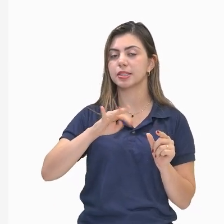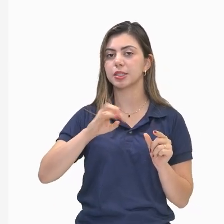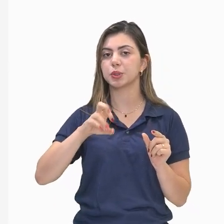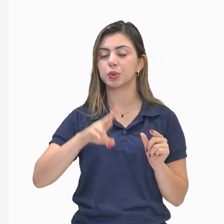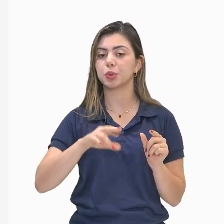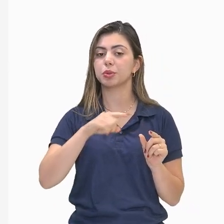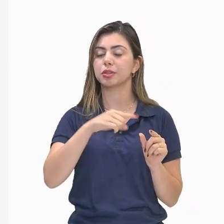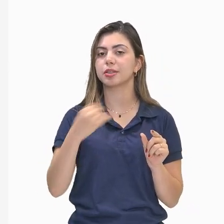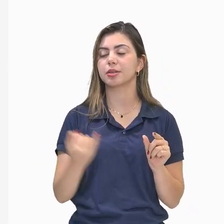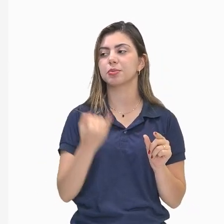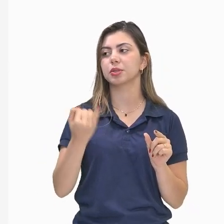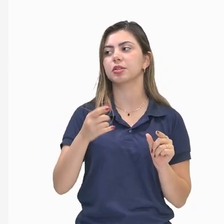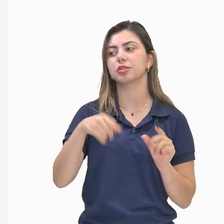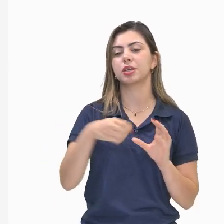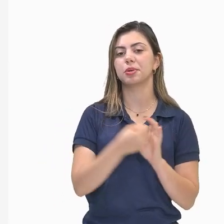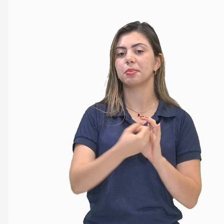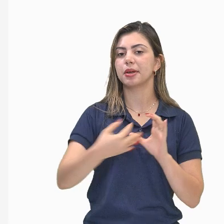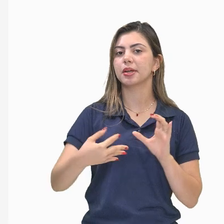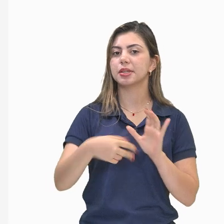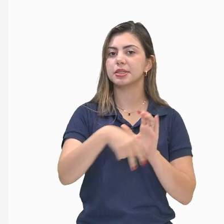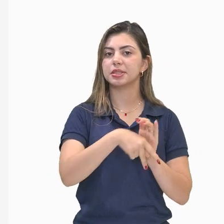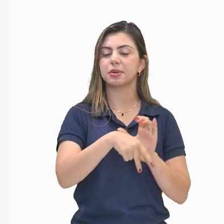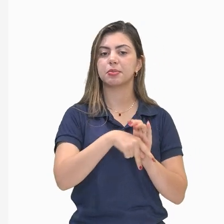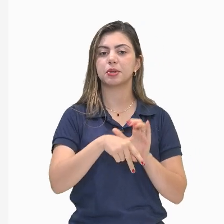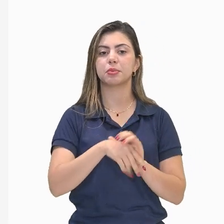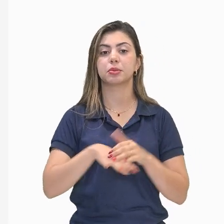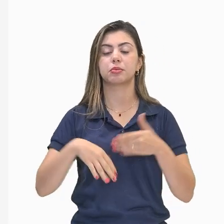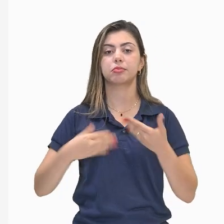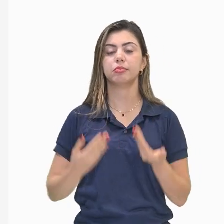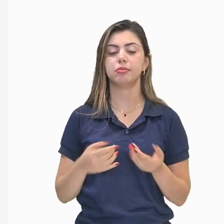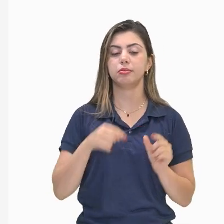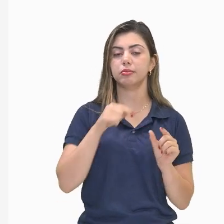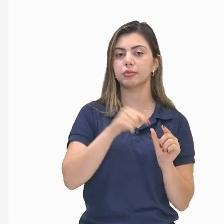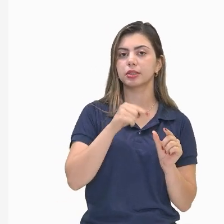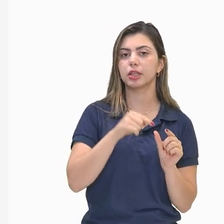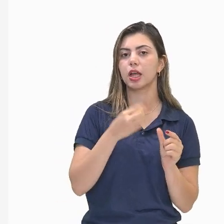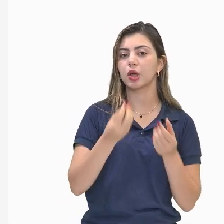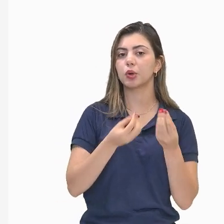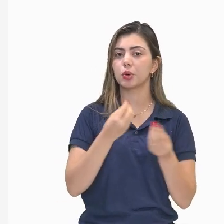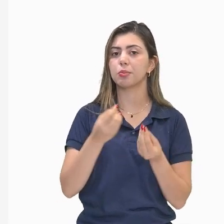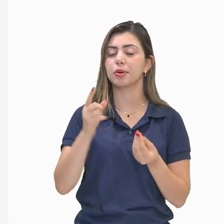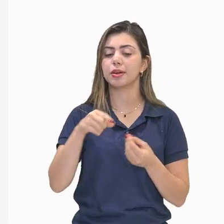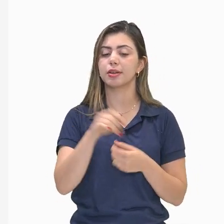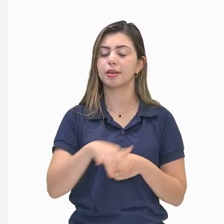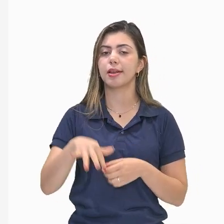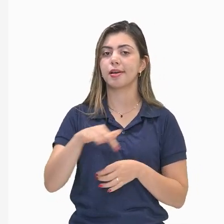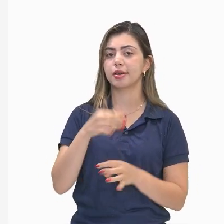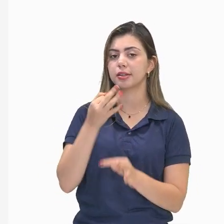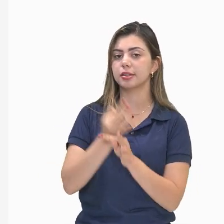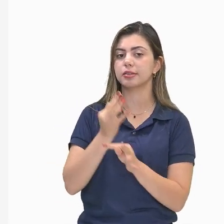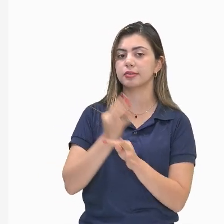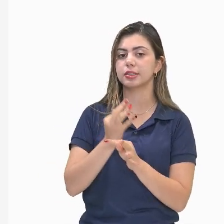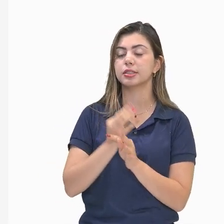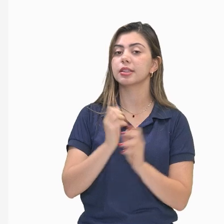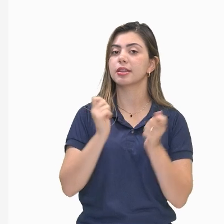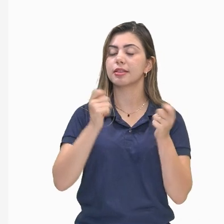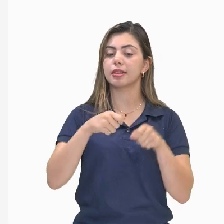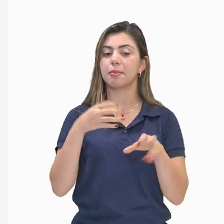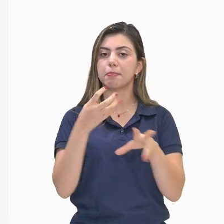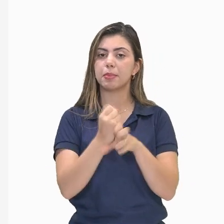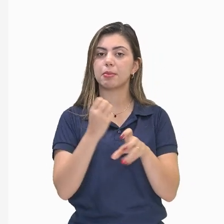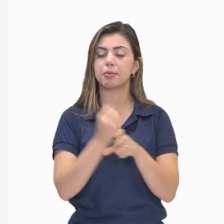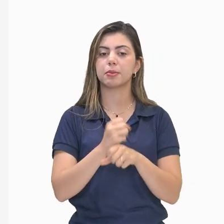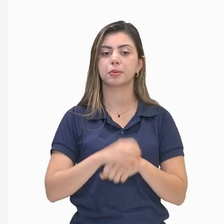capacitância. É uma característica dos capacitores. E essa capacitância é uma grandeza física, porque ela pode ser medida.